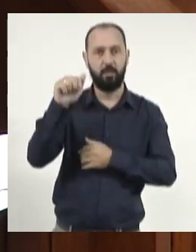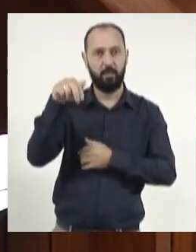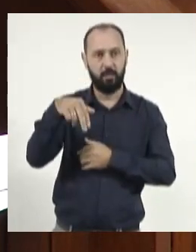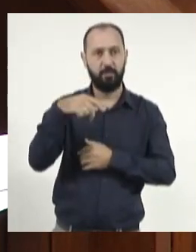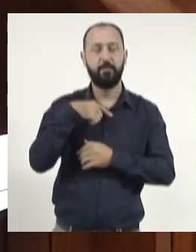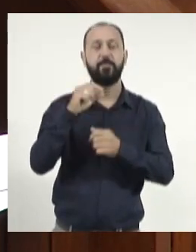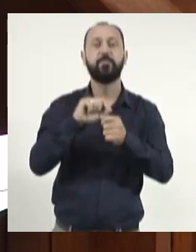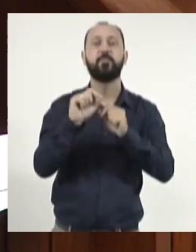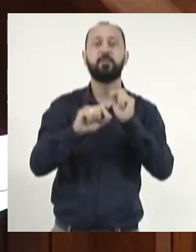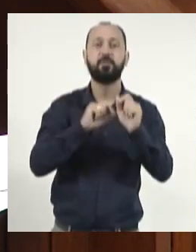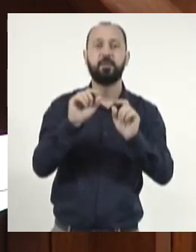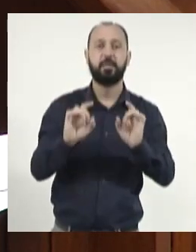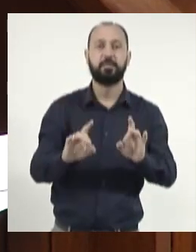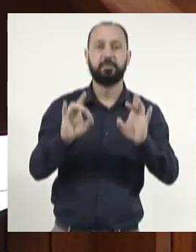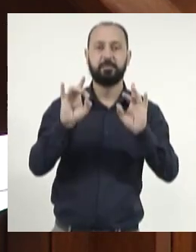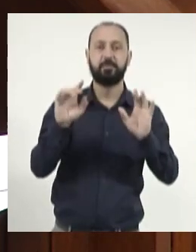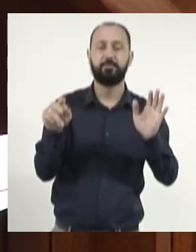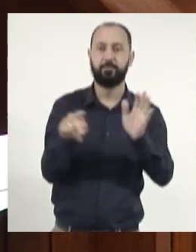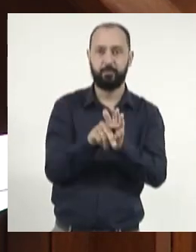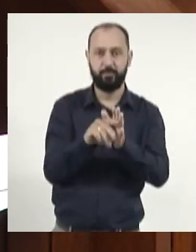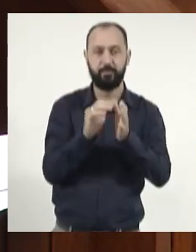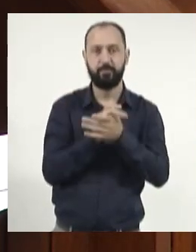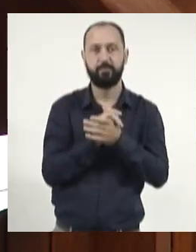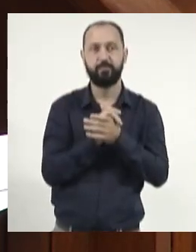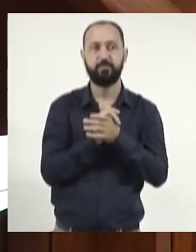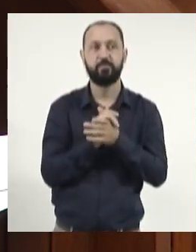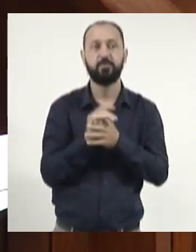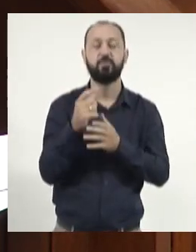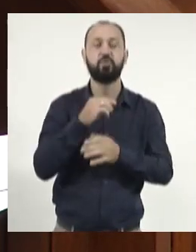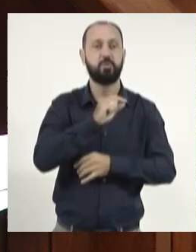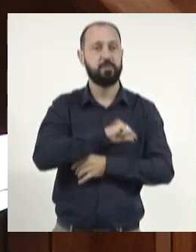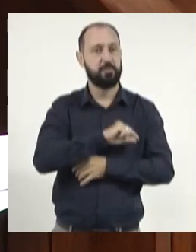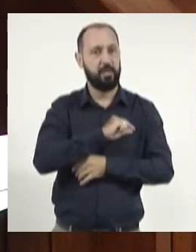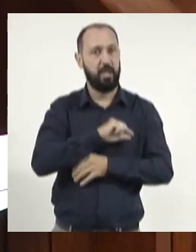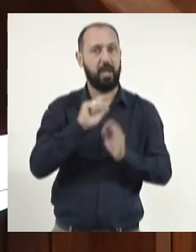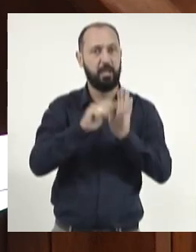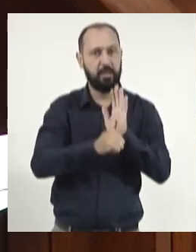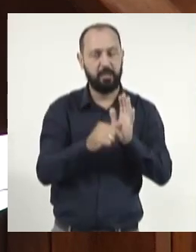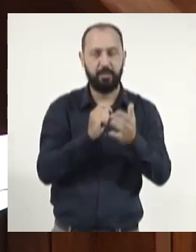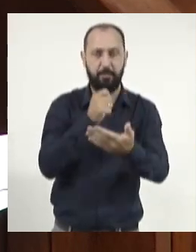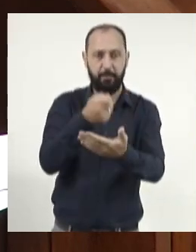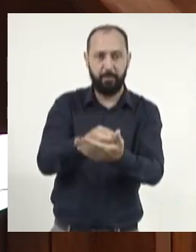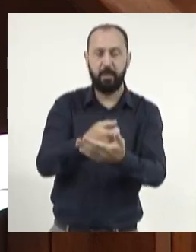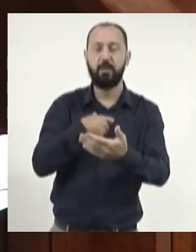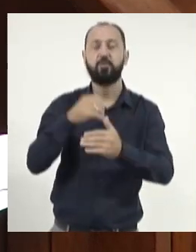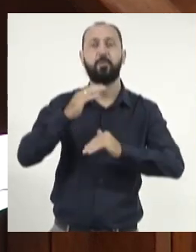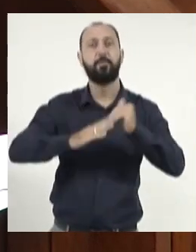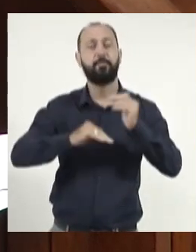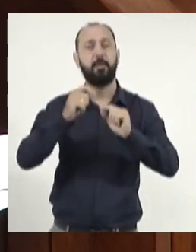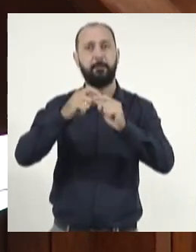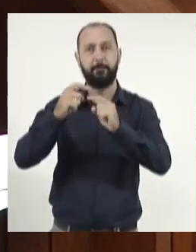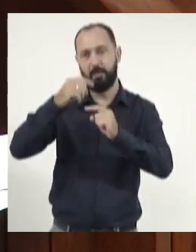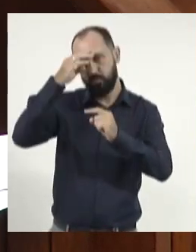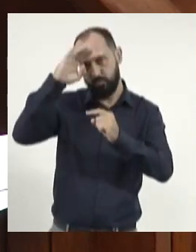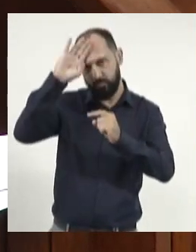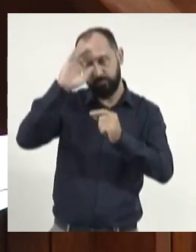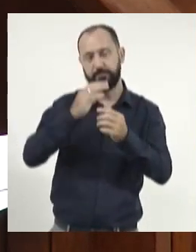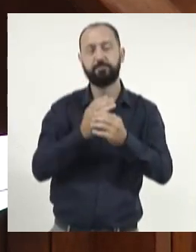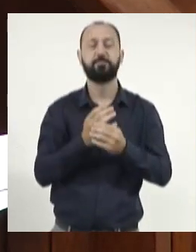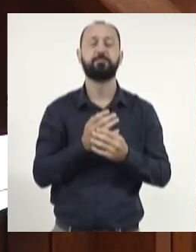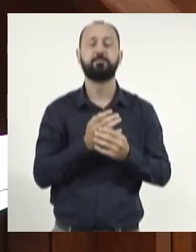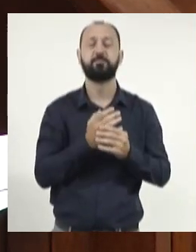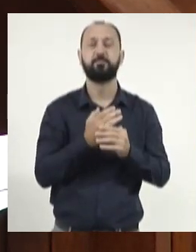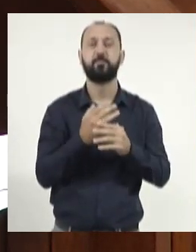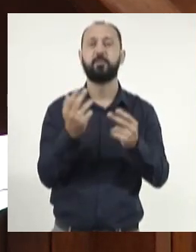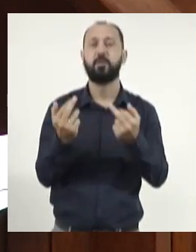com a finalidade específica de quitar salários atrasados dos profissionais médicos e enfermeiros da FunSaúde,